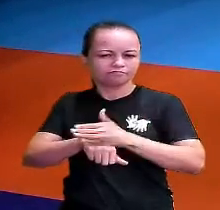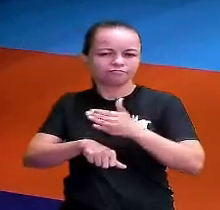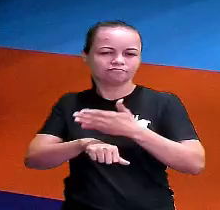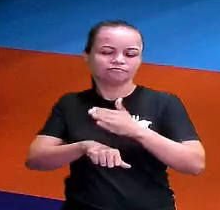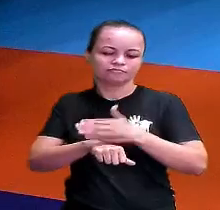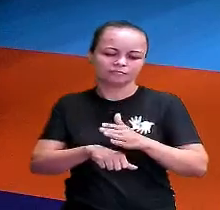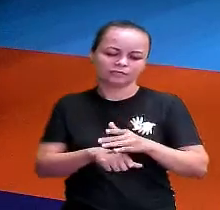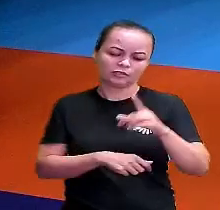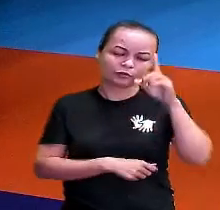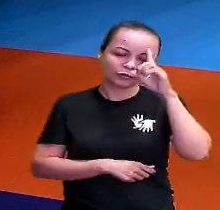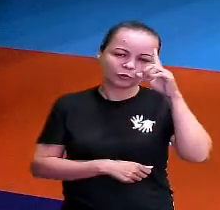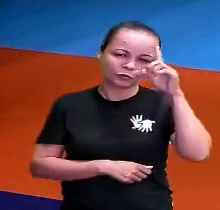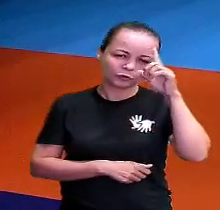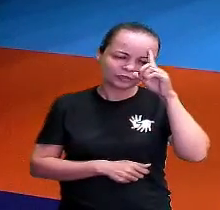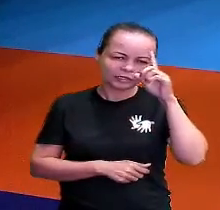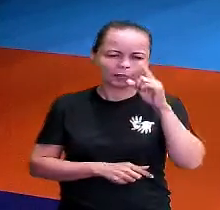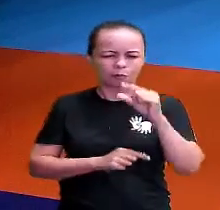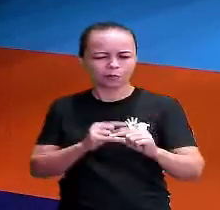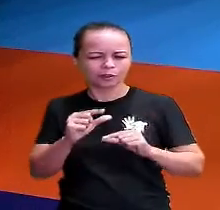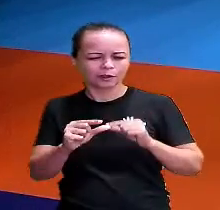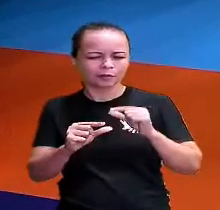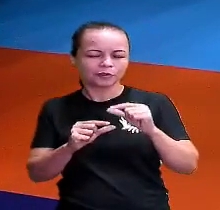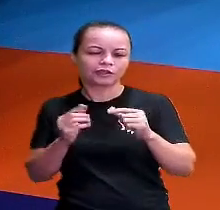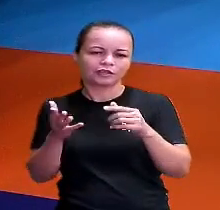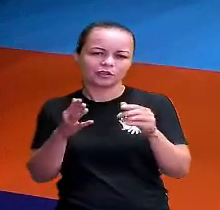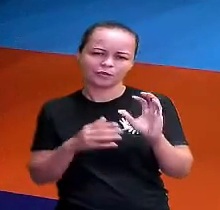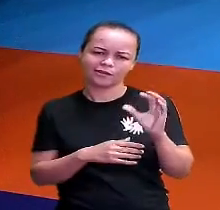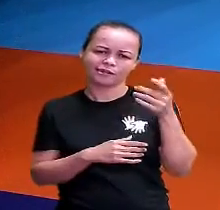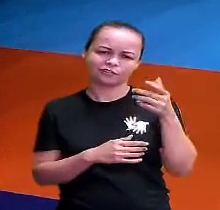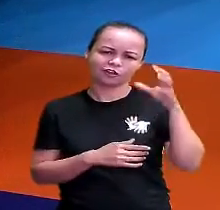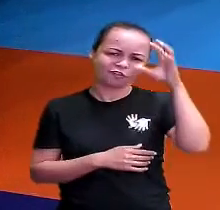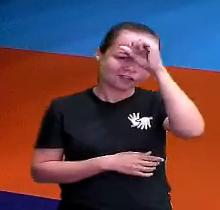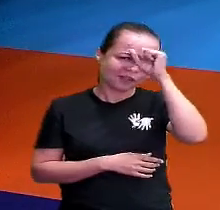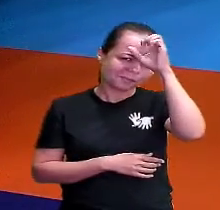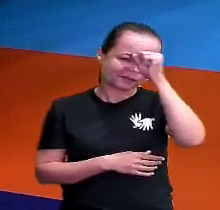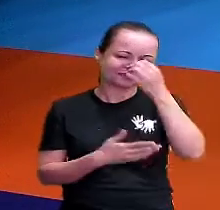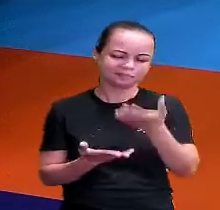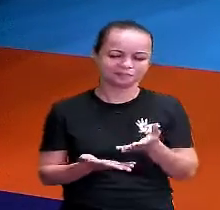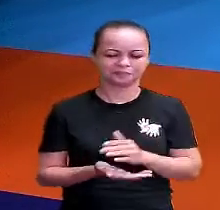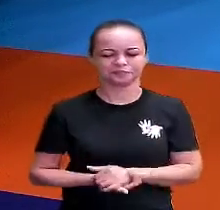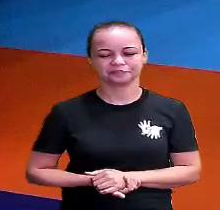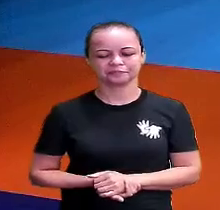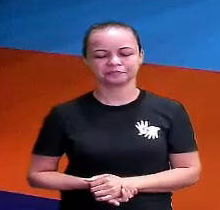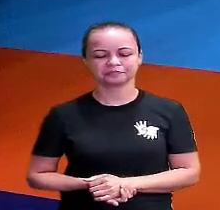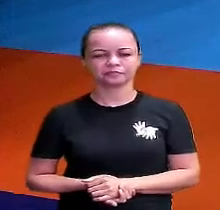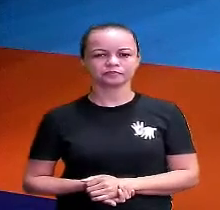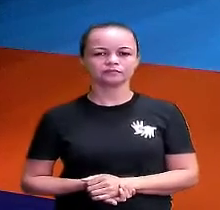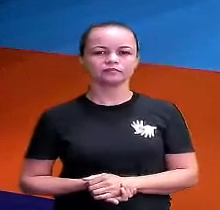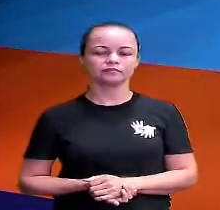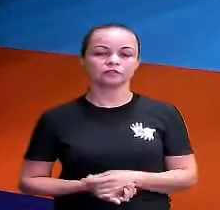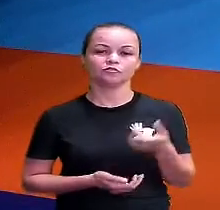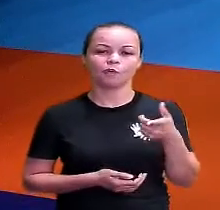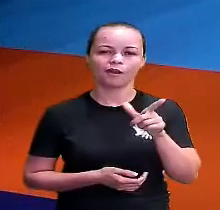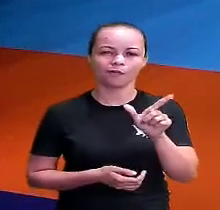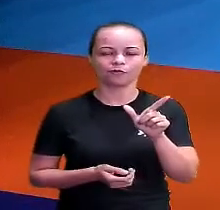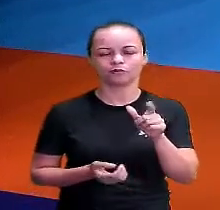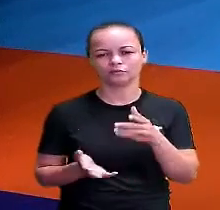certo? Todo dia um pouquinho, que no instante a gente resolve, no instante a gente aprende. Então, vamos pegar mais